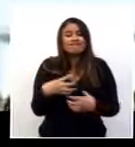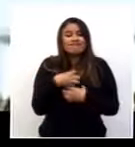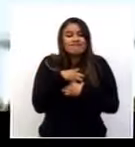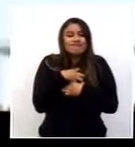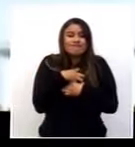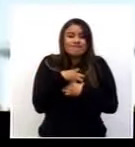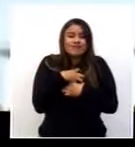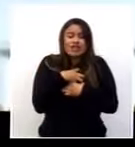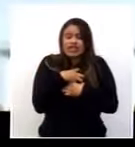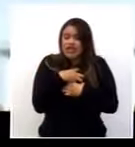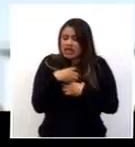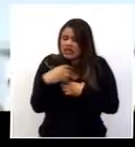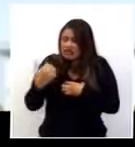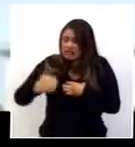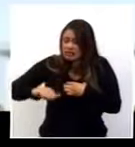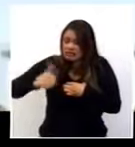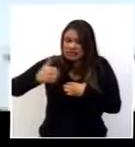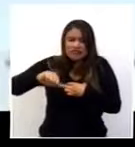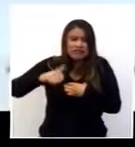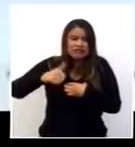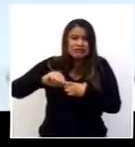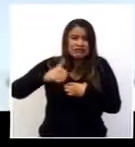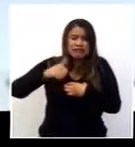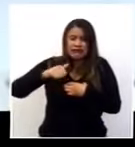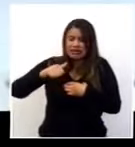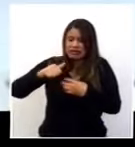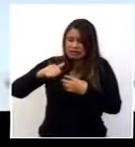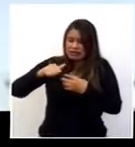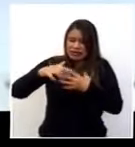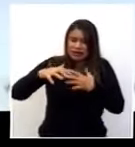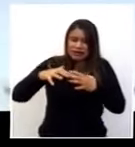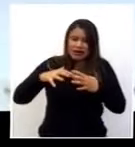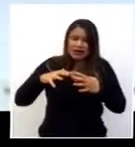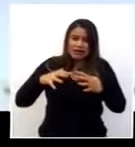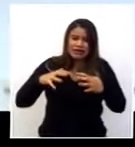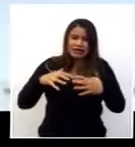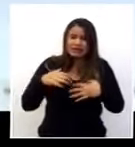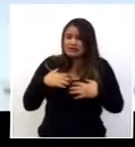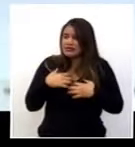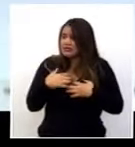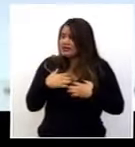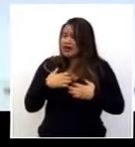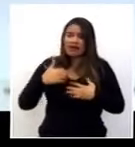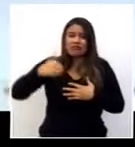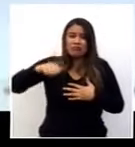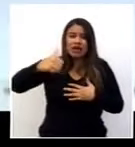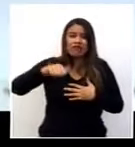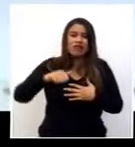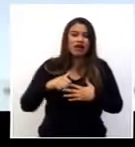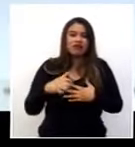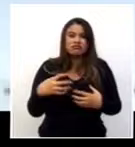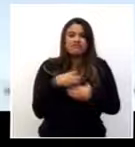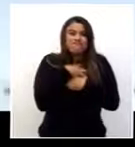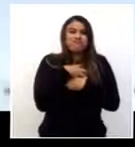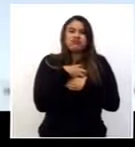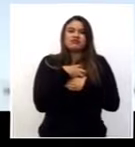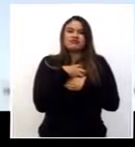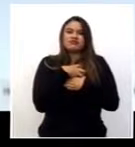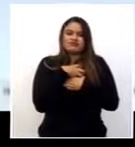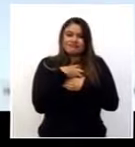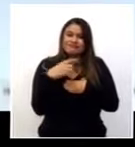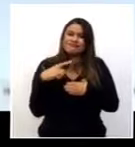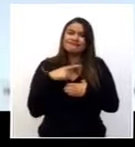você ser avaliado, parecia que alguém dizia assim para você: eu vou te avaliar. Ou seja, eu vou